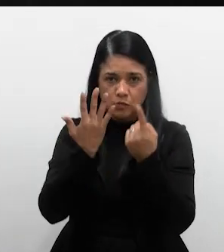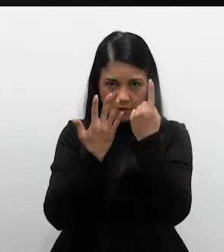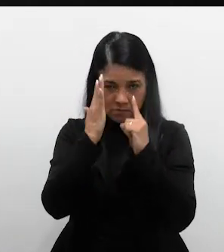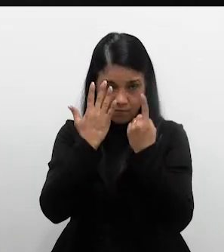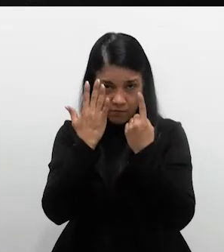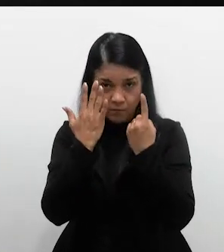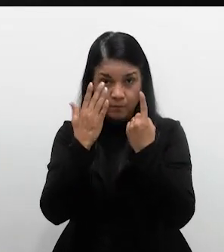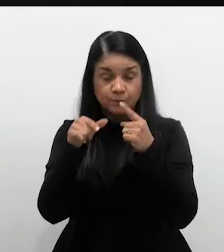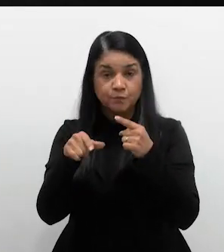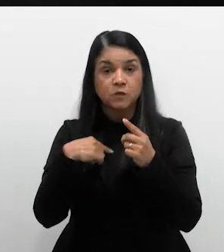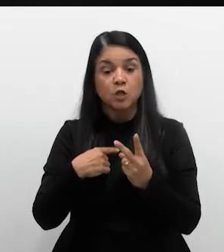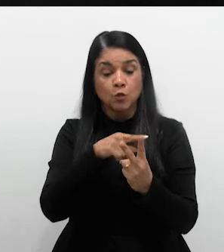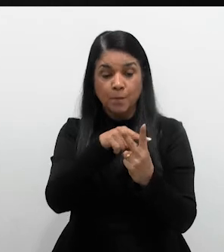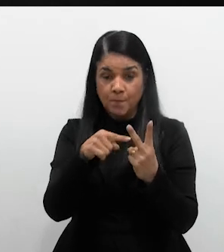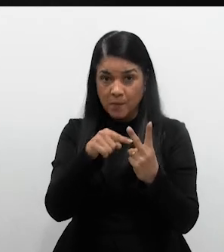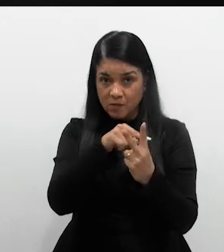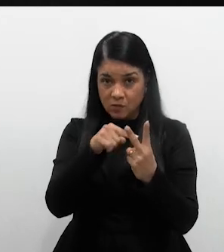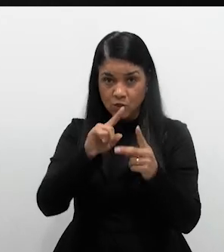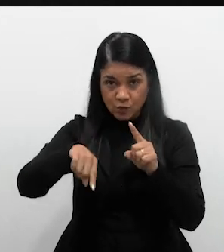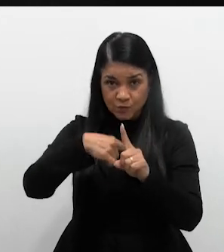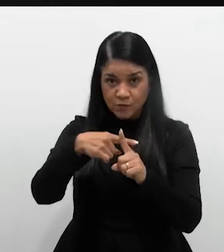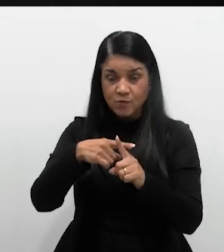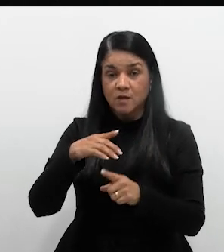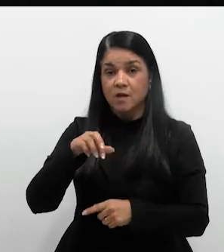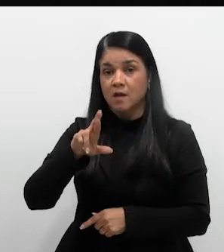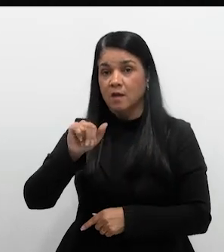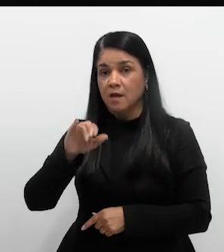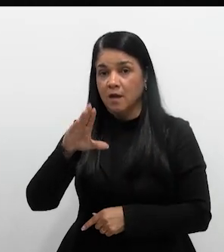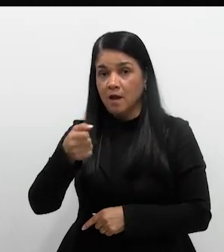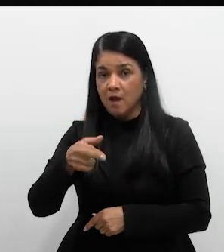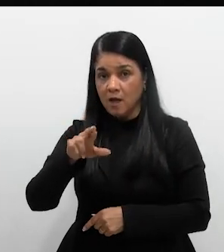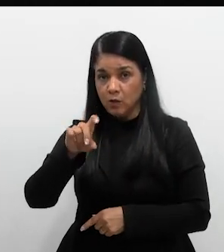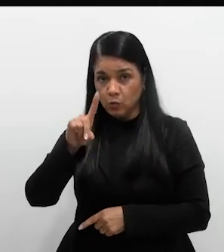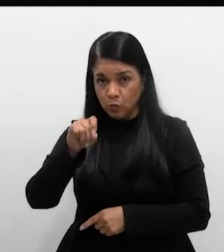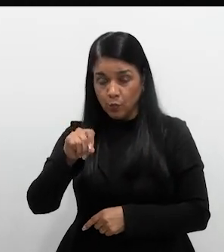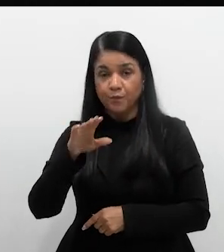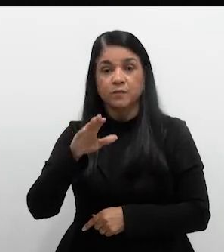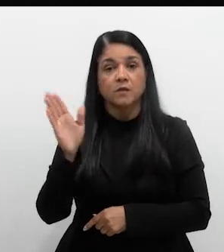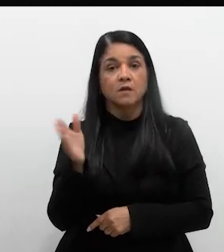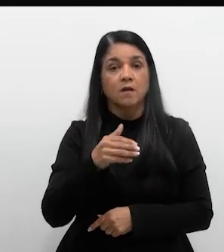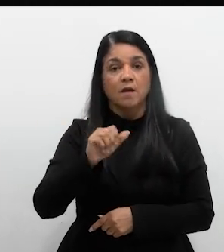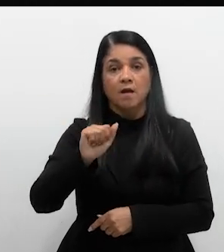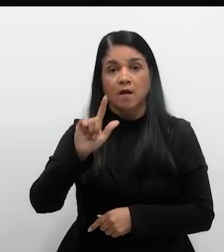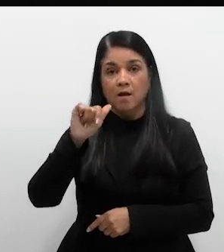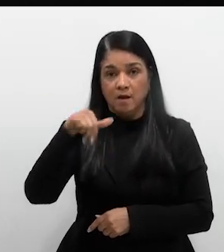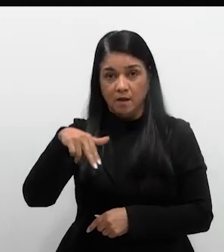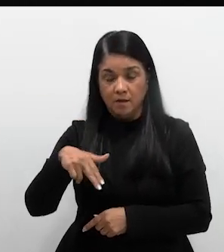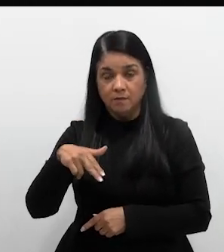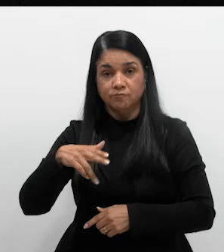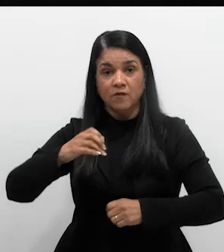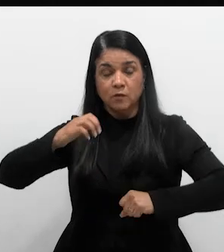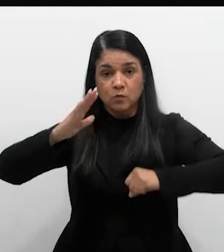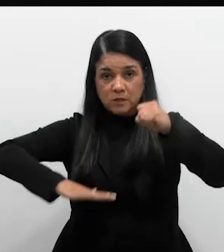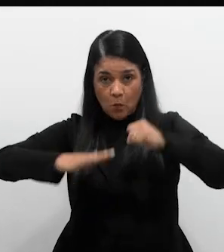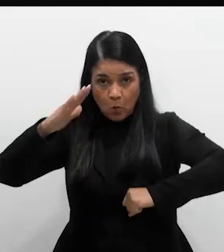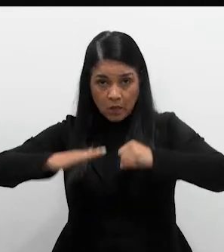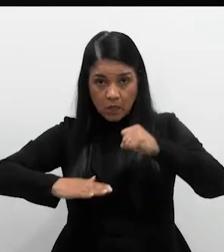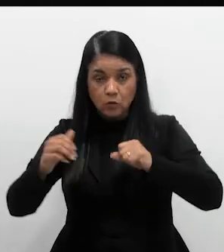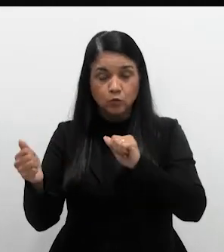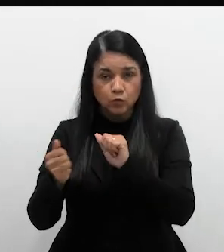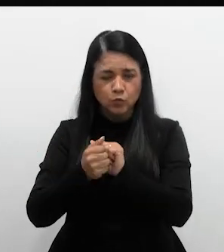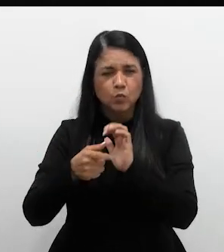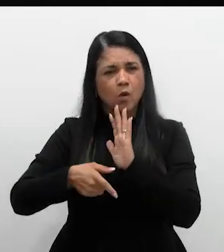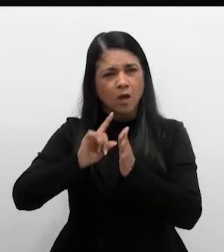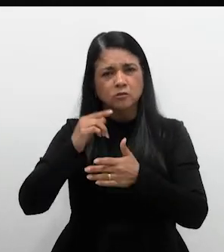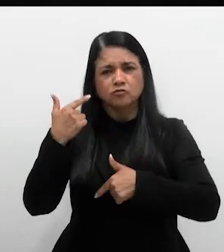construção. E junto com ele eu tenho 2 meninos brilhantes, que é o Ricardo Esses e o Alan Barbosa, que já estavam no Salgueiro antes de eu chegar, eu já tinha trabalhado